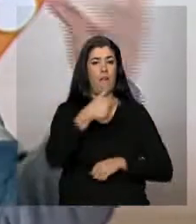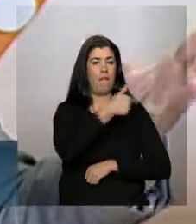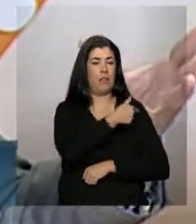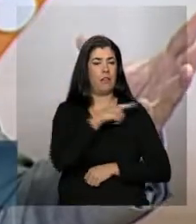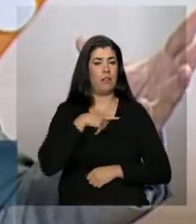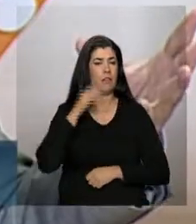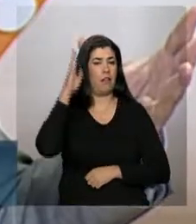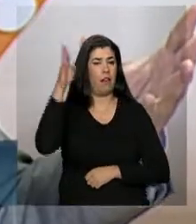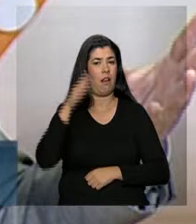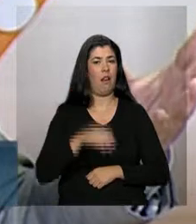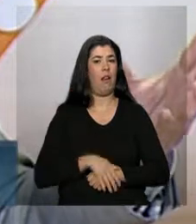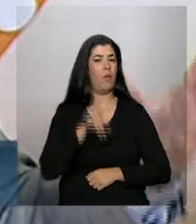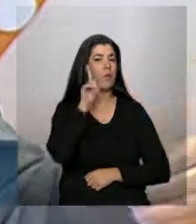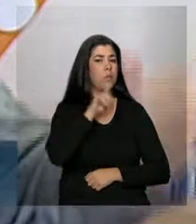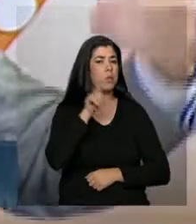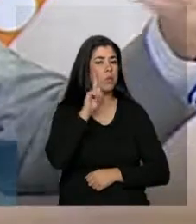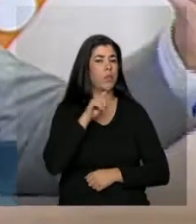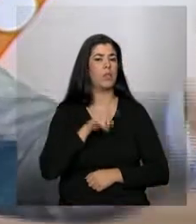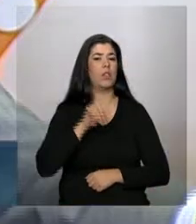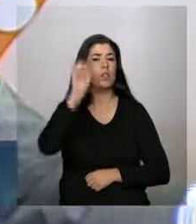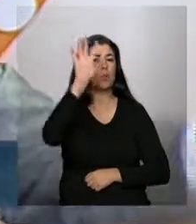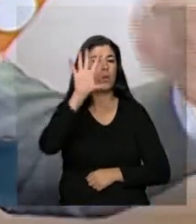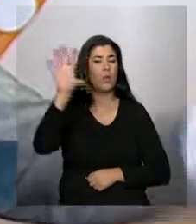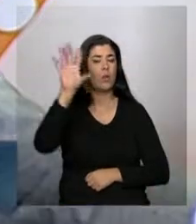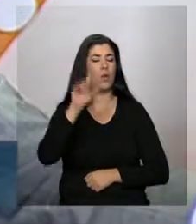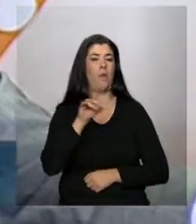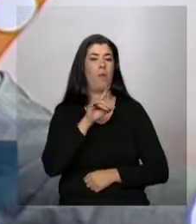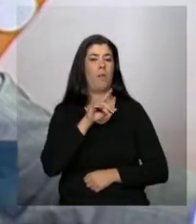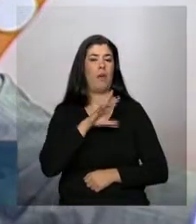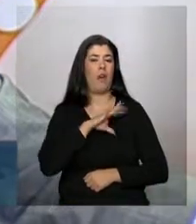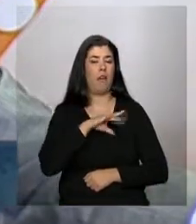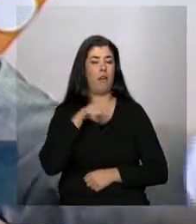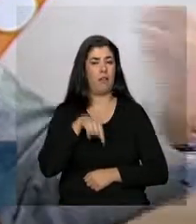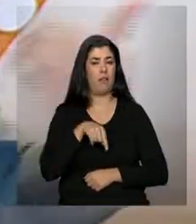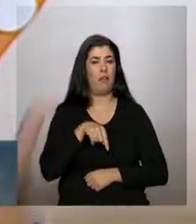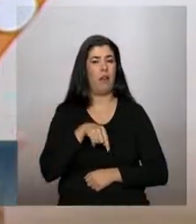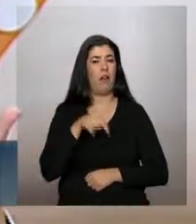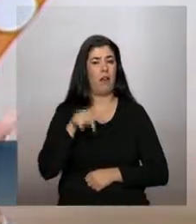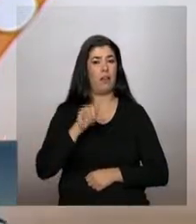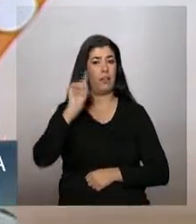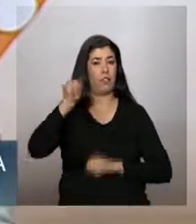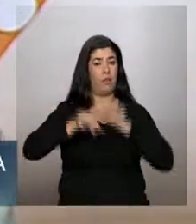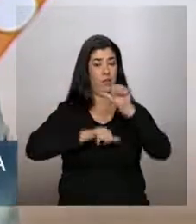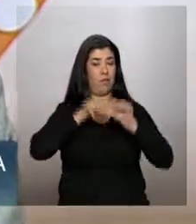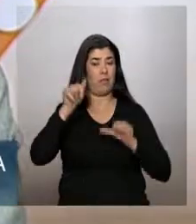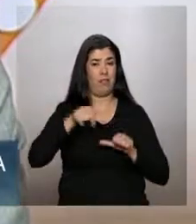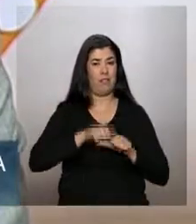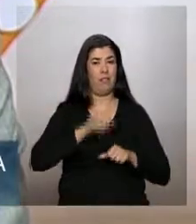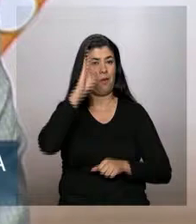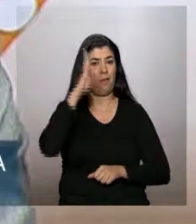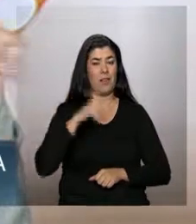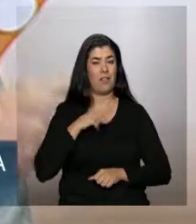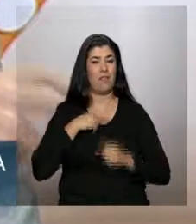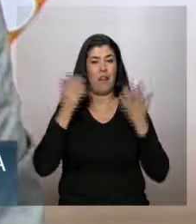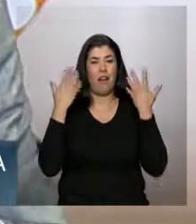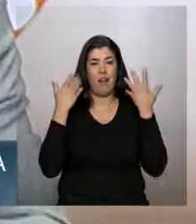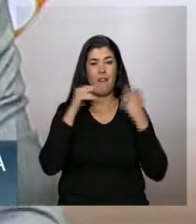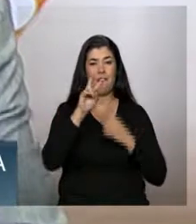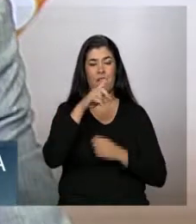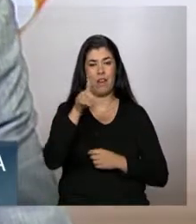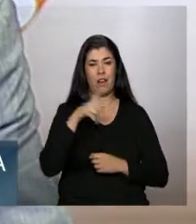Europa, no Canadá, no próximo inverno deles, no nosso verão, é a que chega para a gente já beneficiada